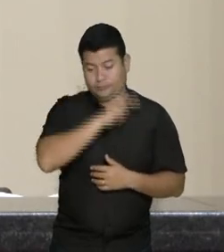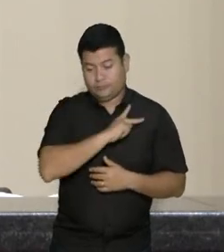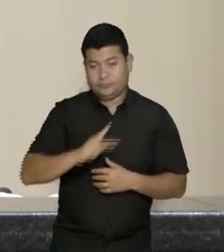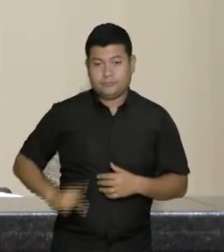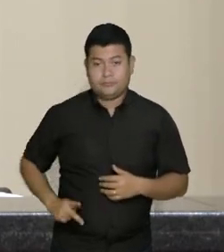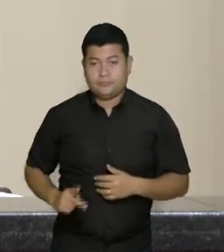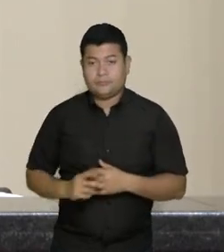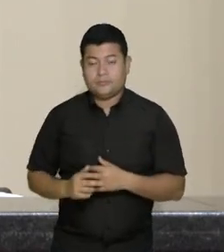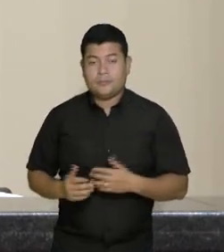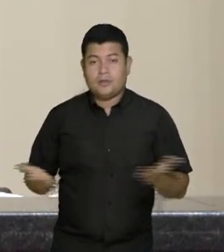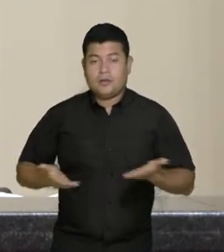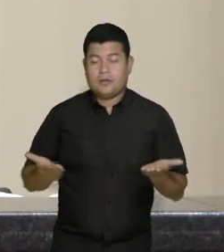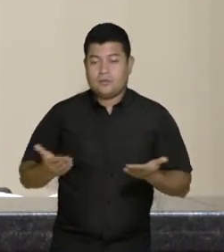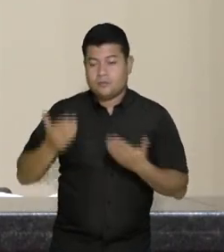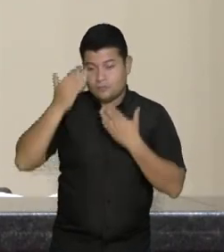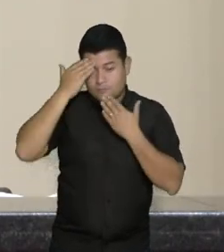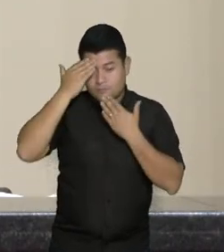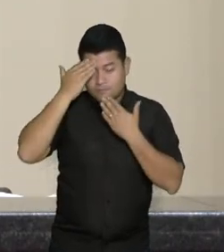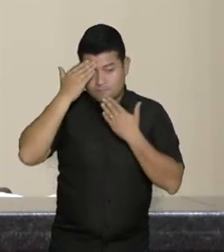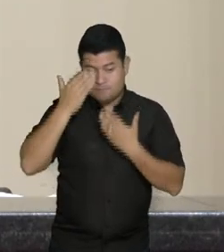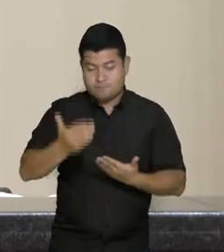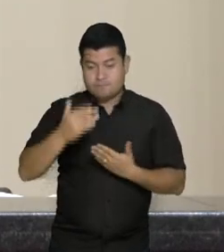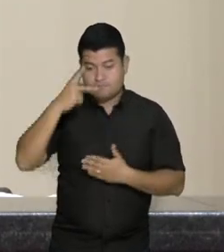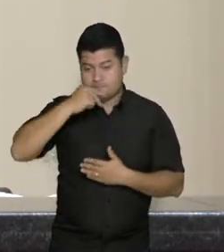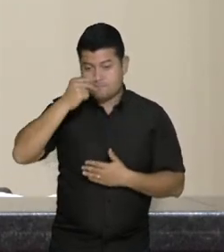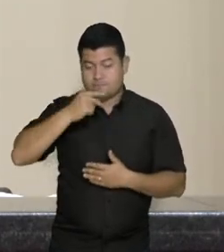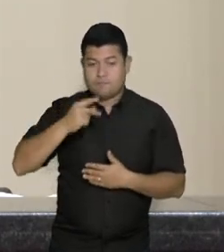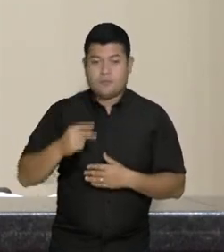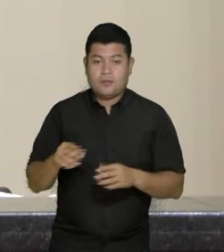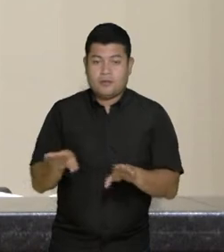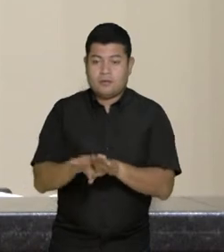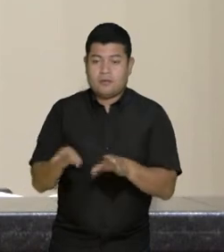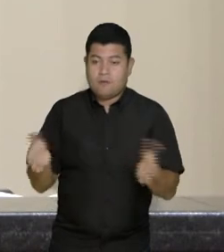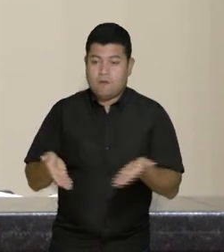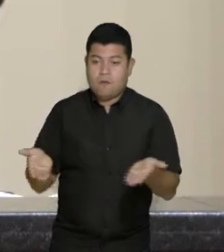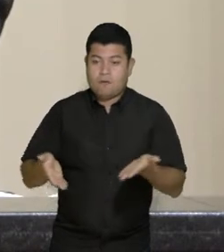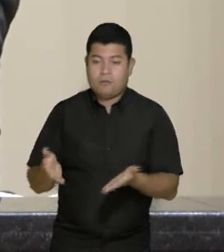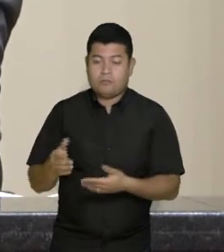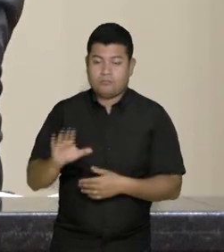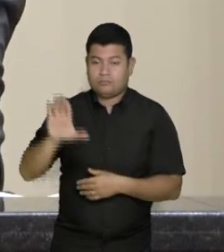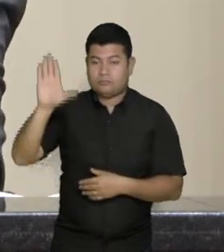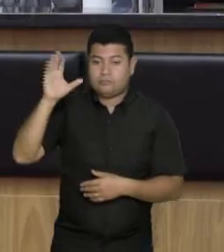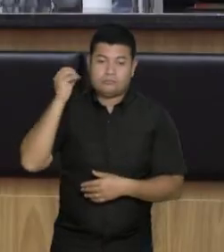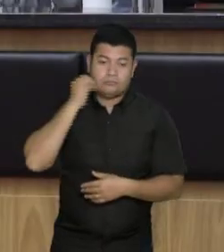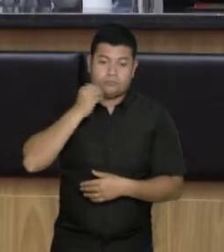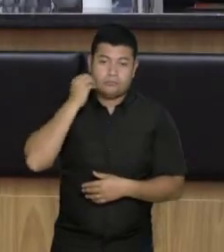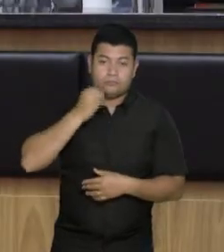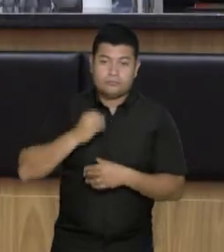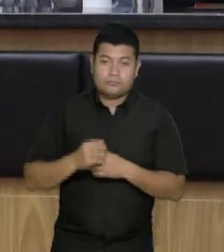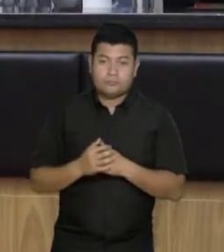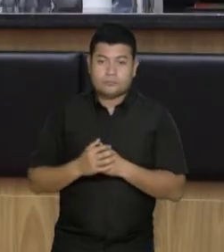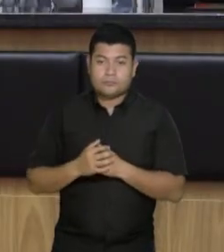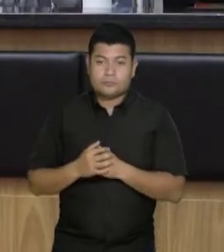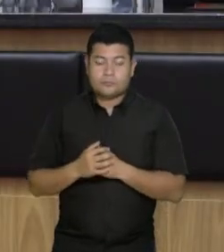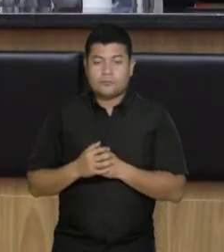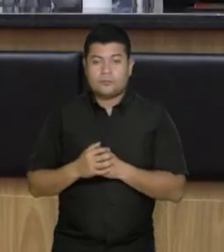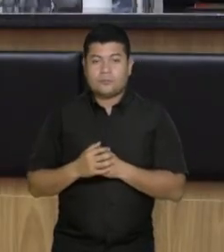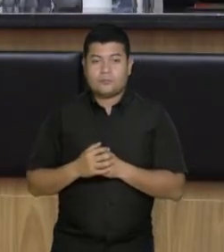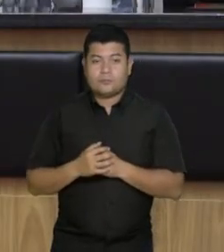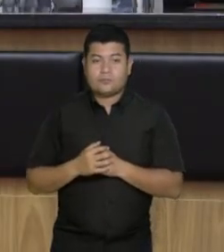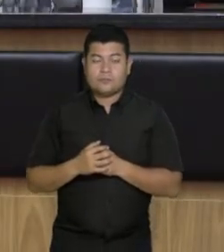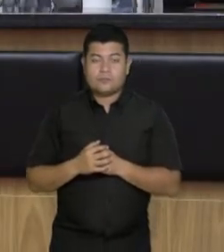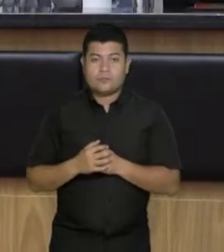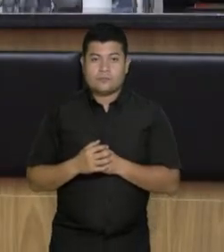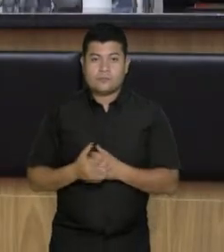deputado Kennedy. Com a palavra, deputado Osmar Vicentino. Sim, presidente, obrigado.